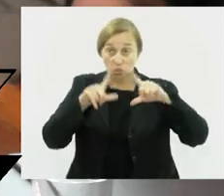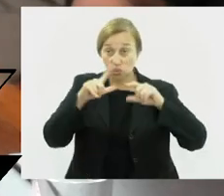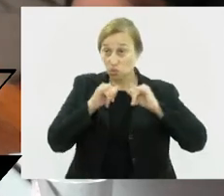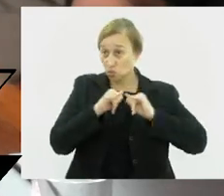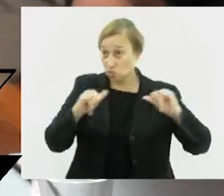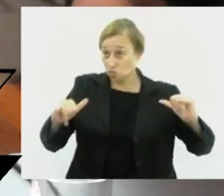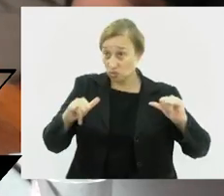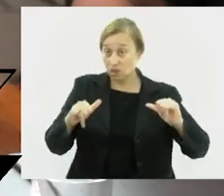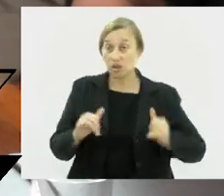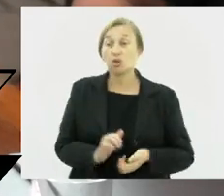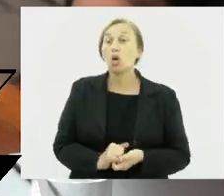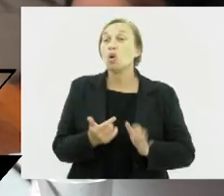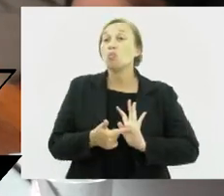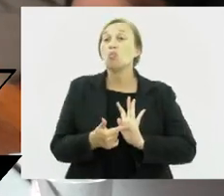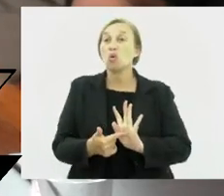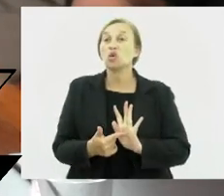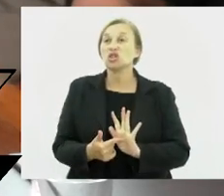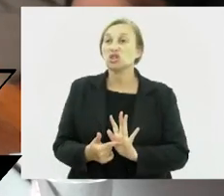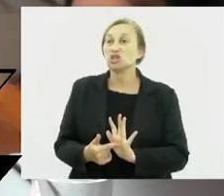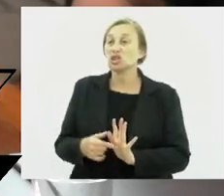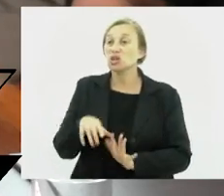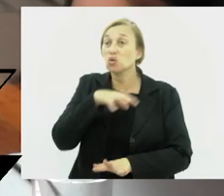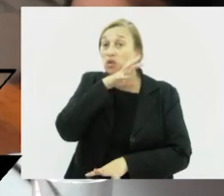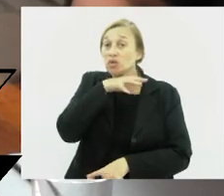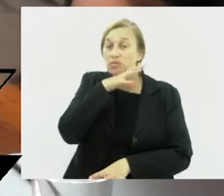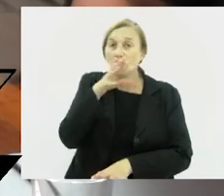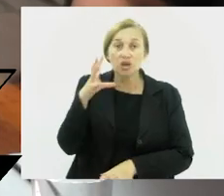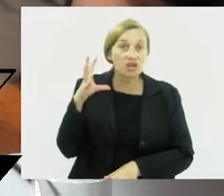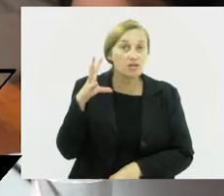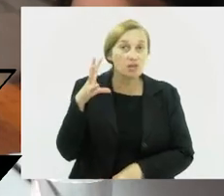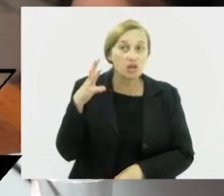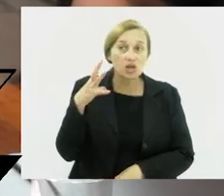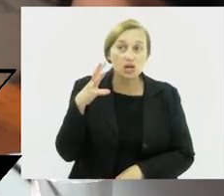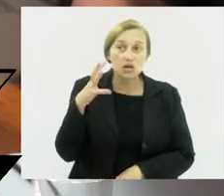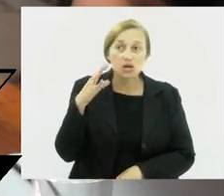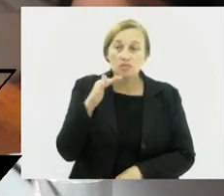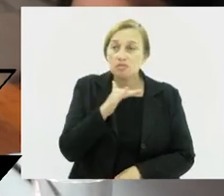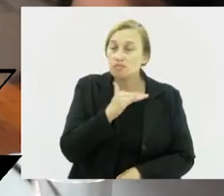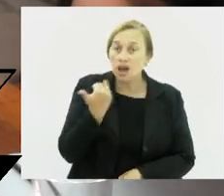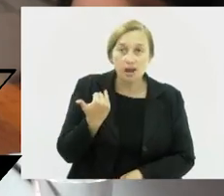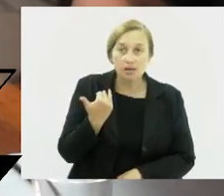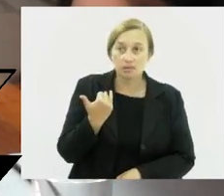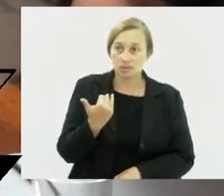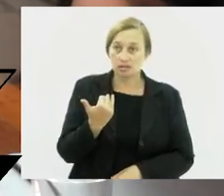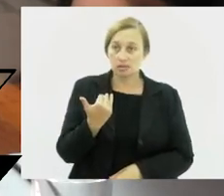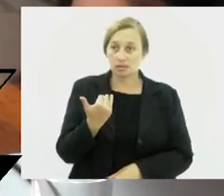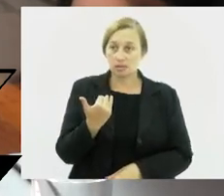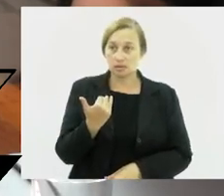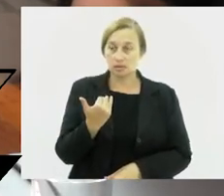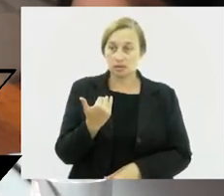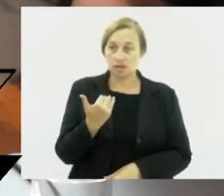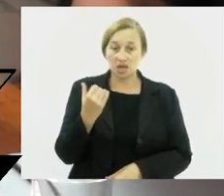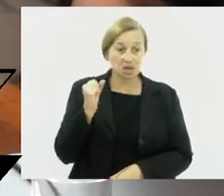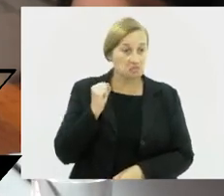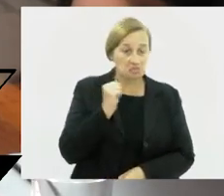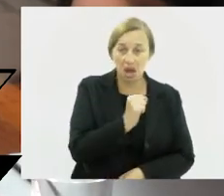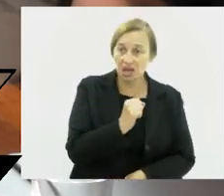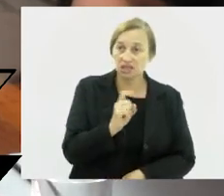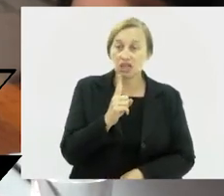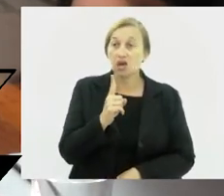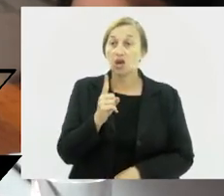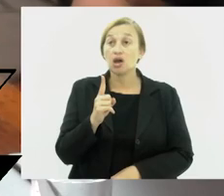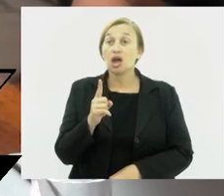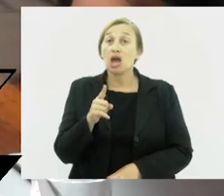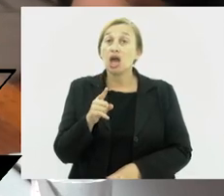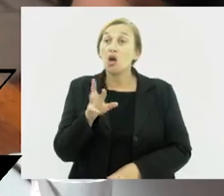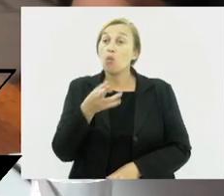televisão, eles mostram como se ele fosse um cão assassino. Na verdade, ele é uma raça que foi